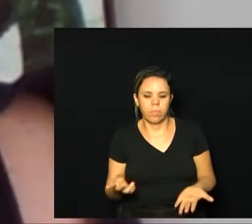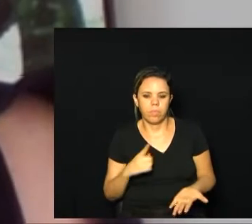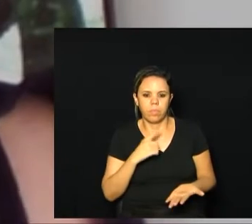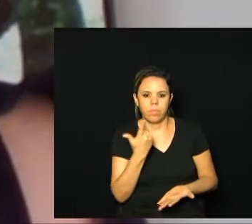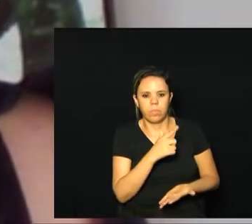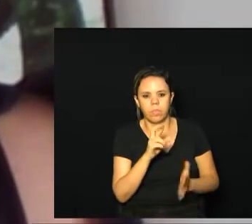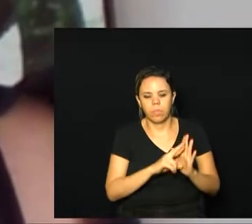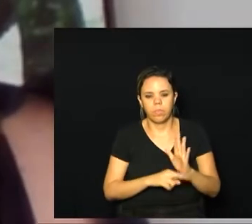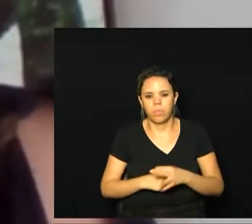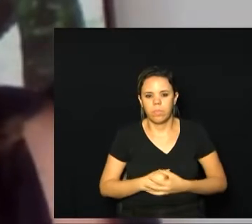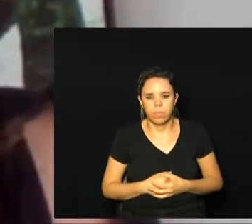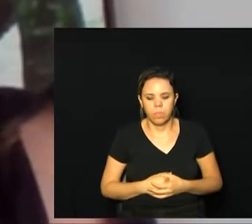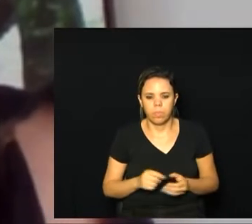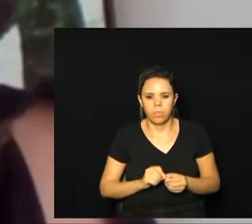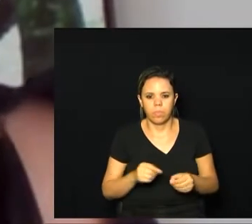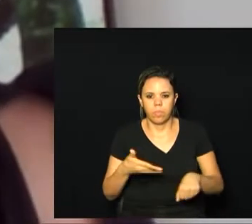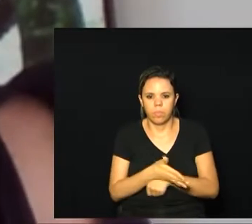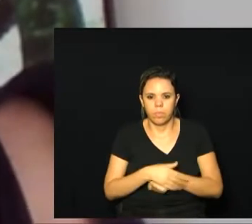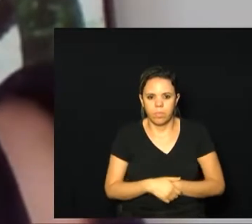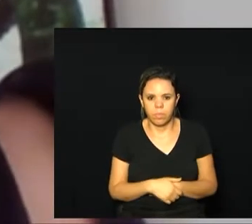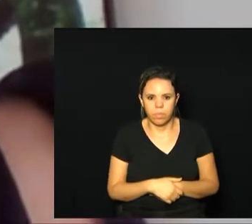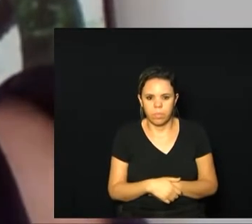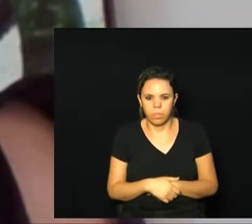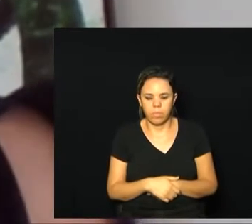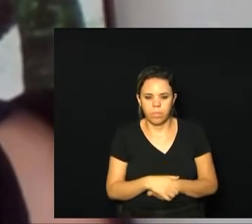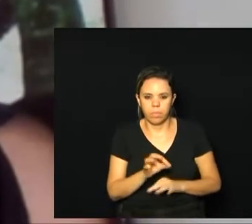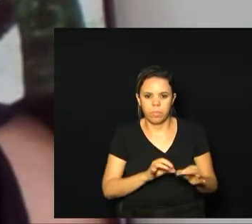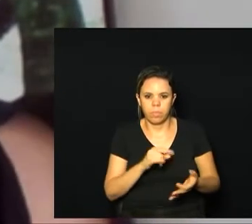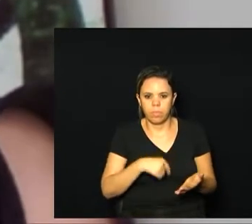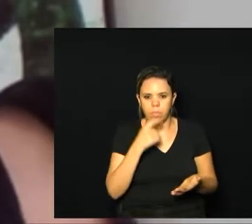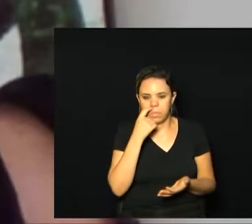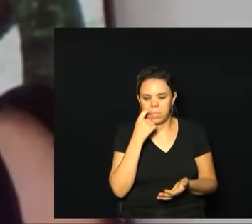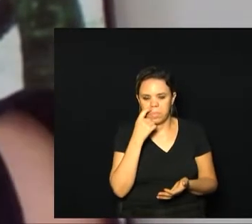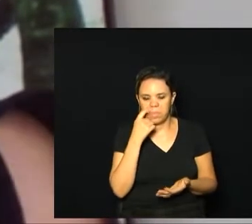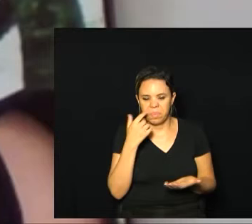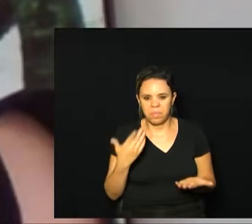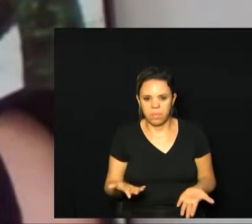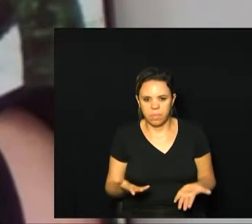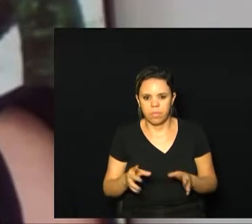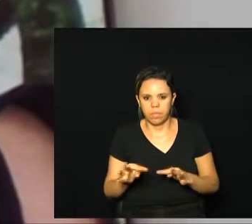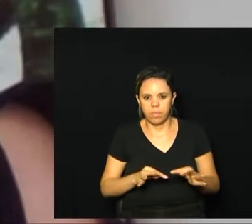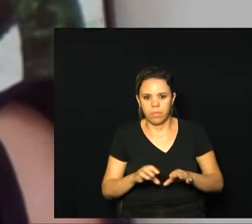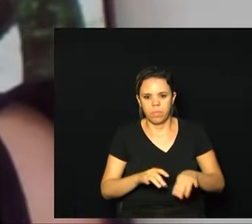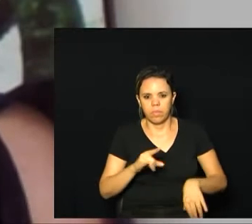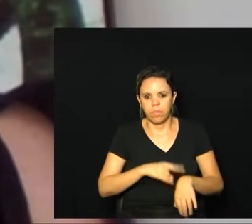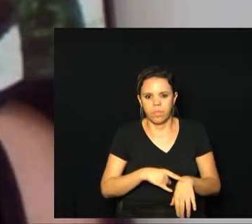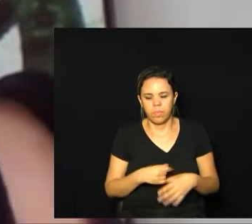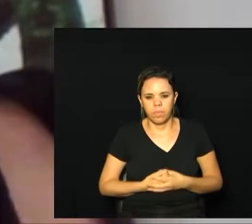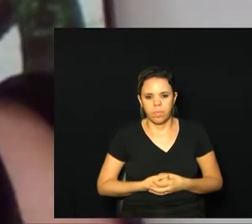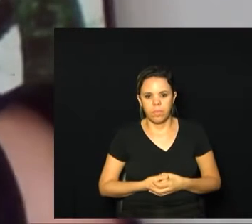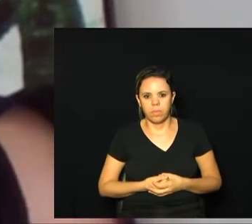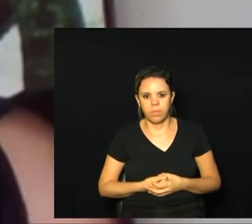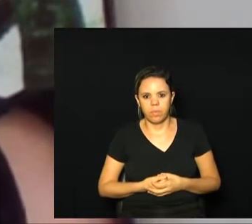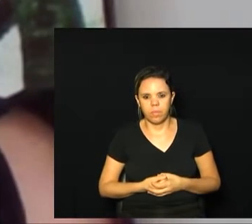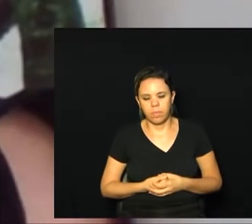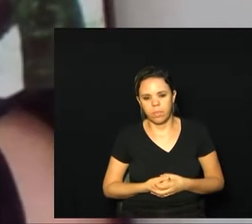outras normas que vão fazer parte, né, de um regulamento aí de saneamento básico